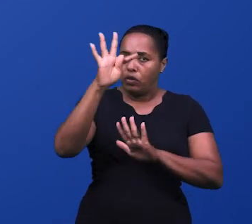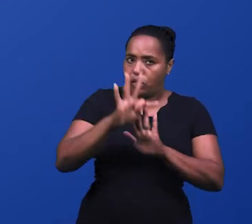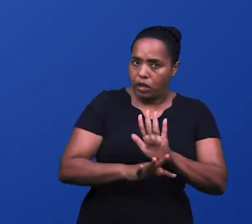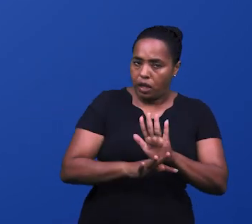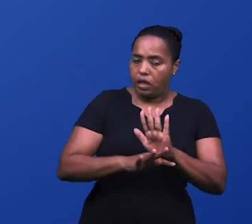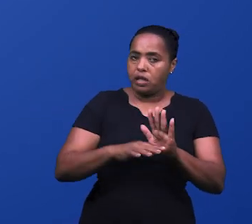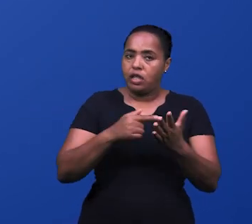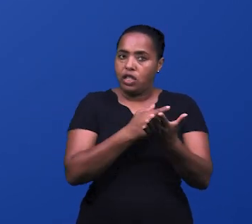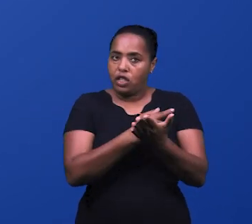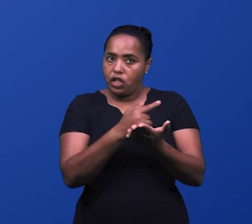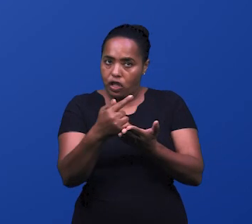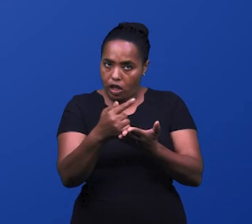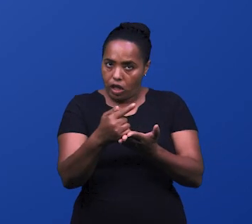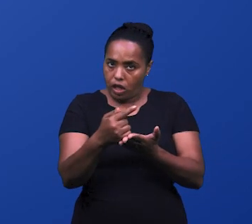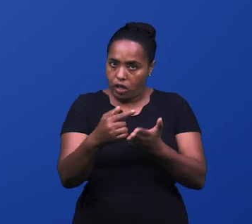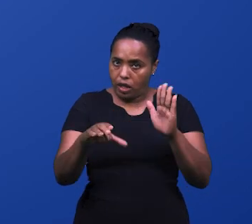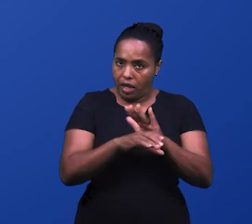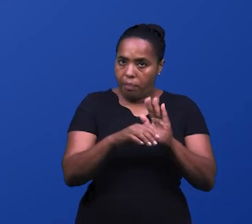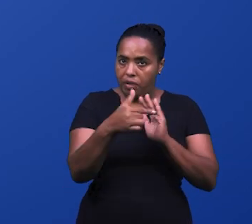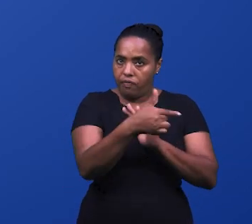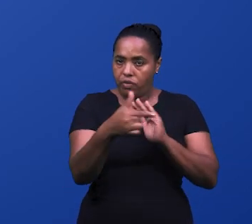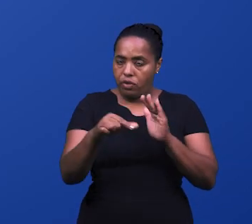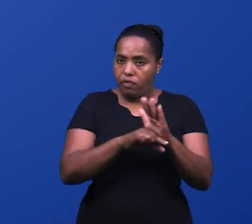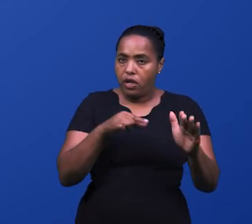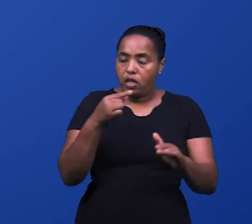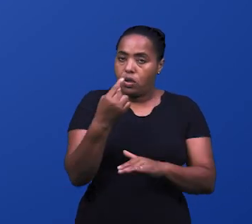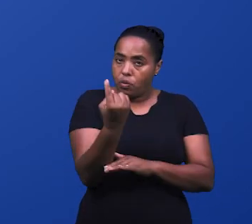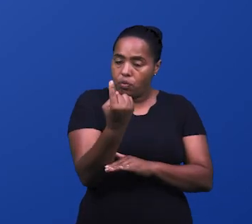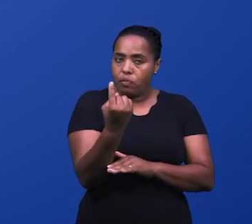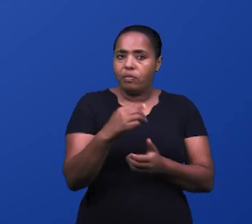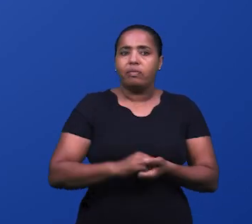de Gênesis 22, versículo 1.